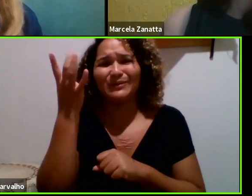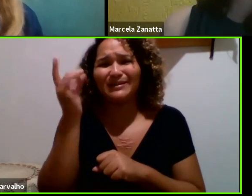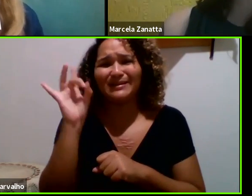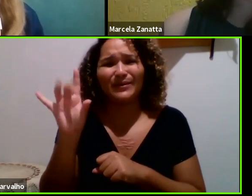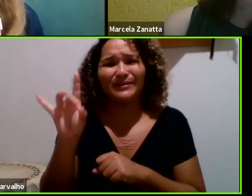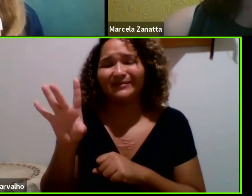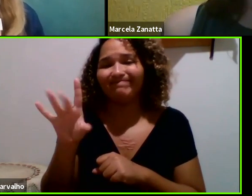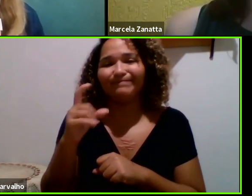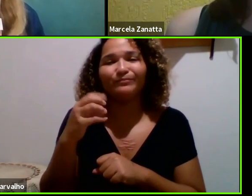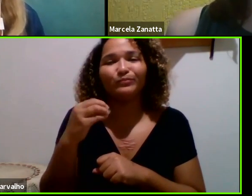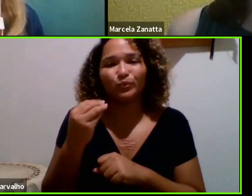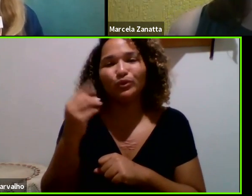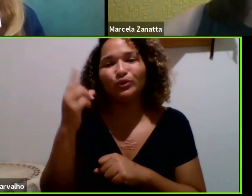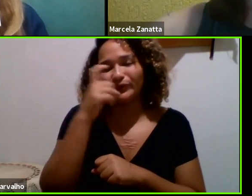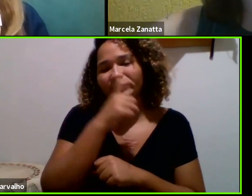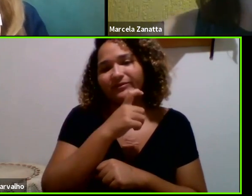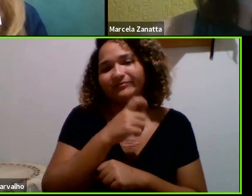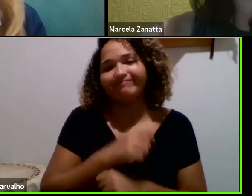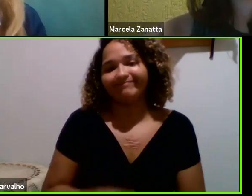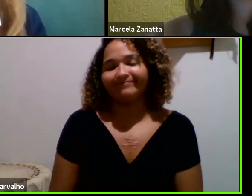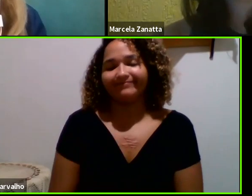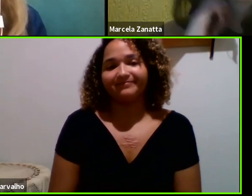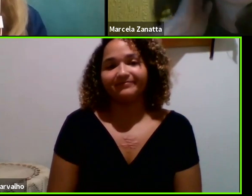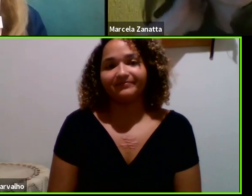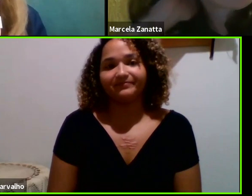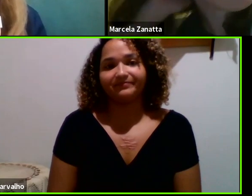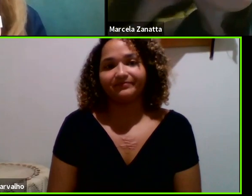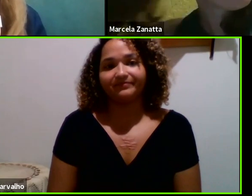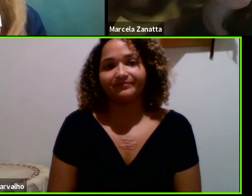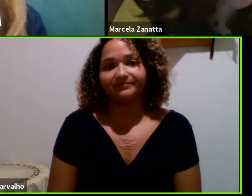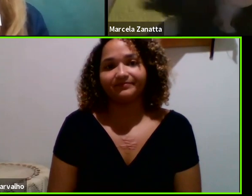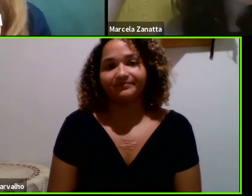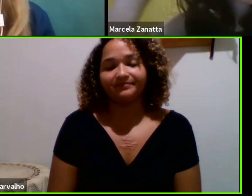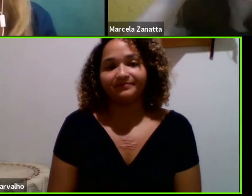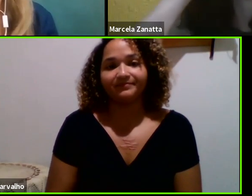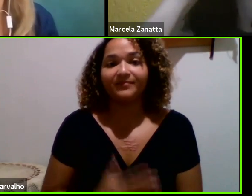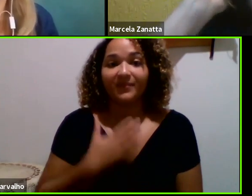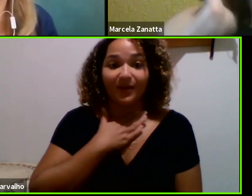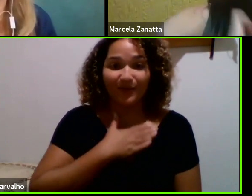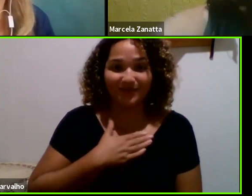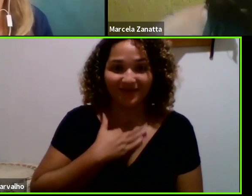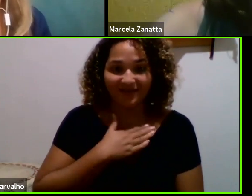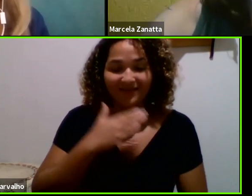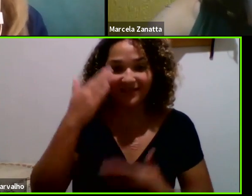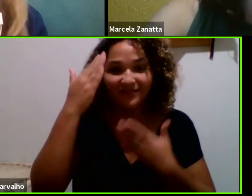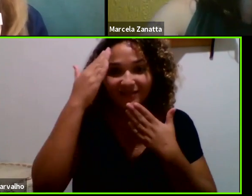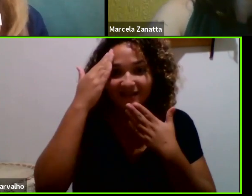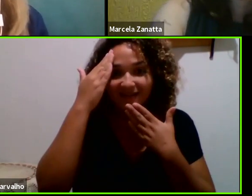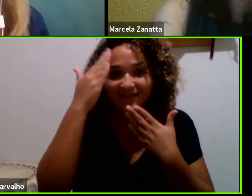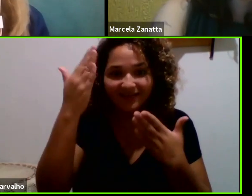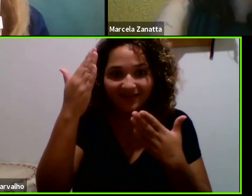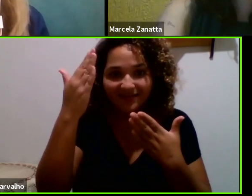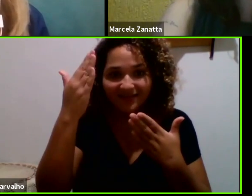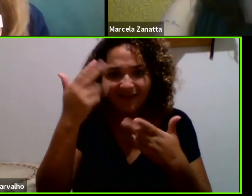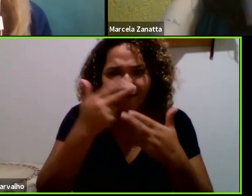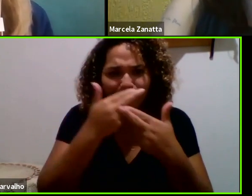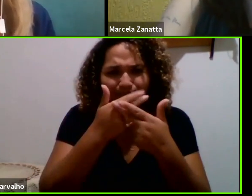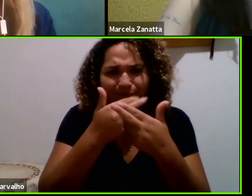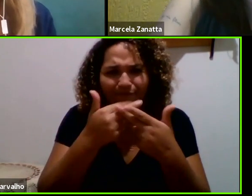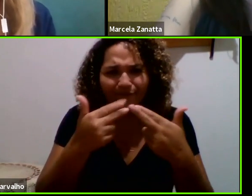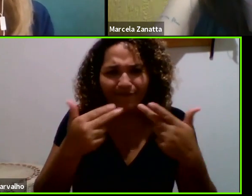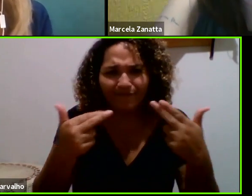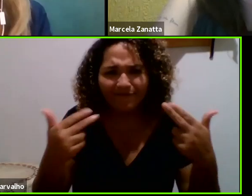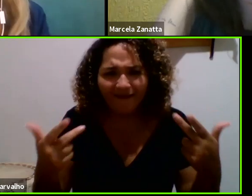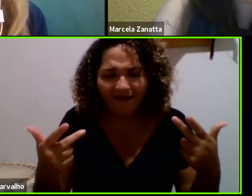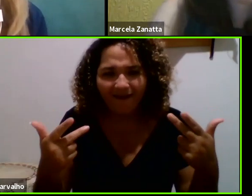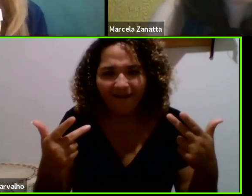coisa sem preço. Com certeza. Eu gostaria, pessoal, de agradecer a presença de várias unidades do